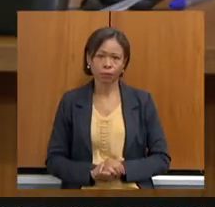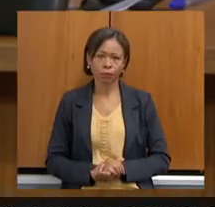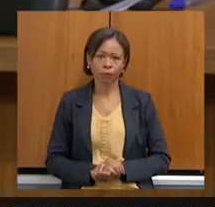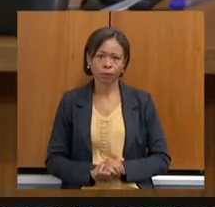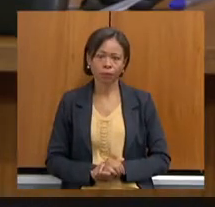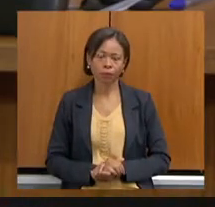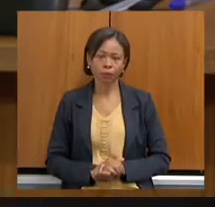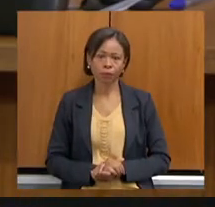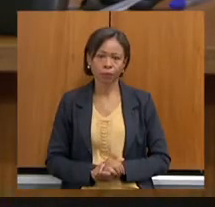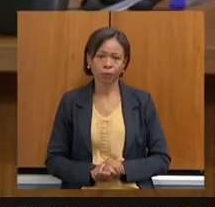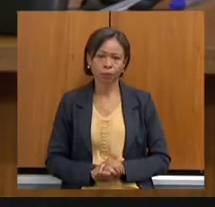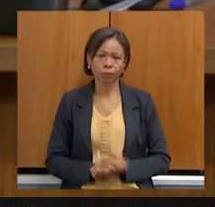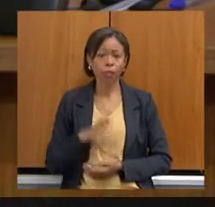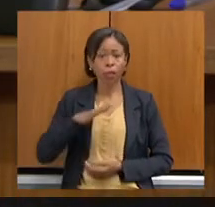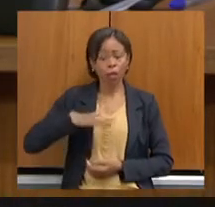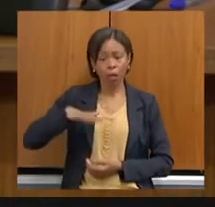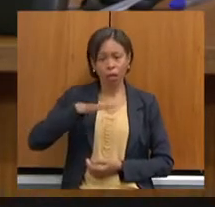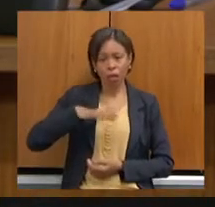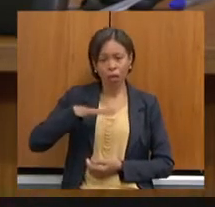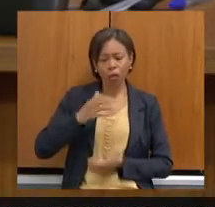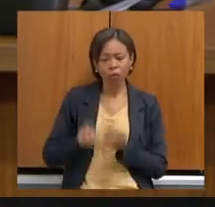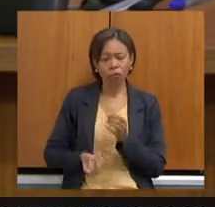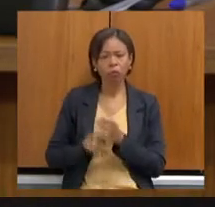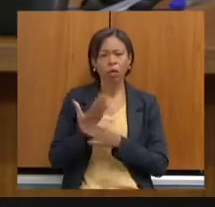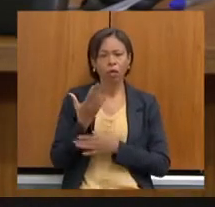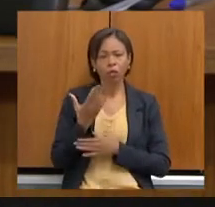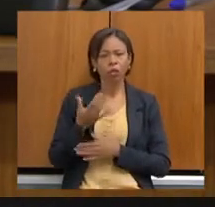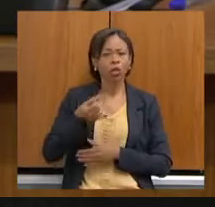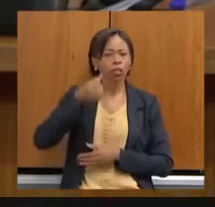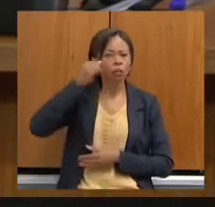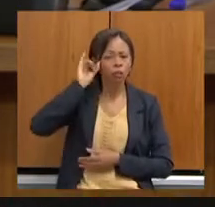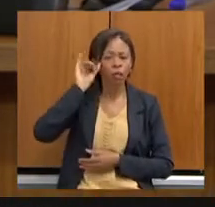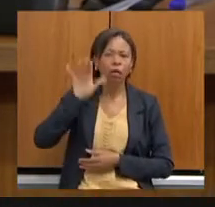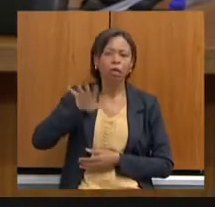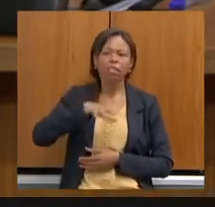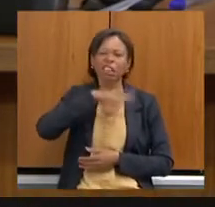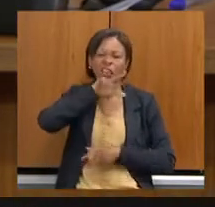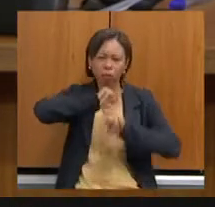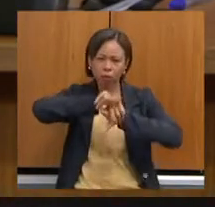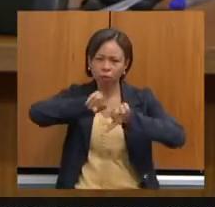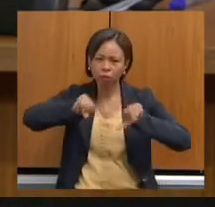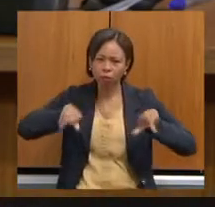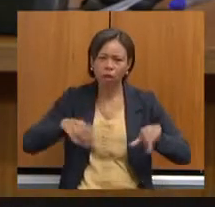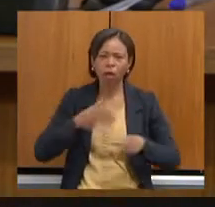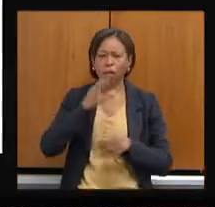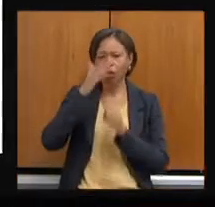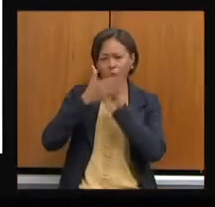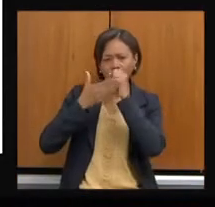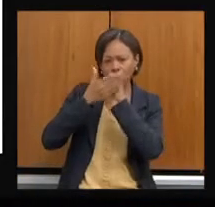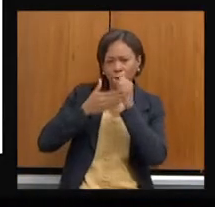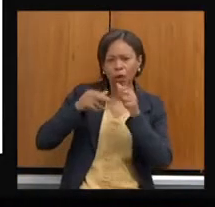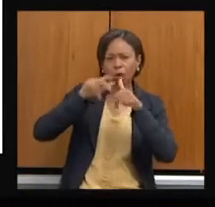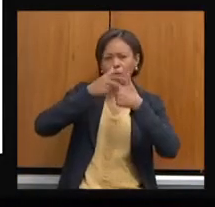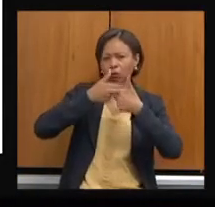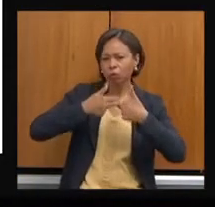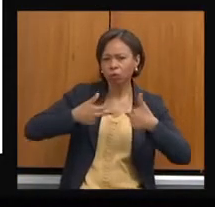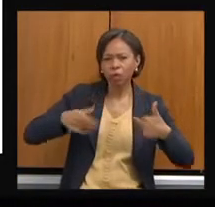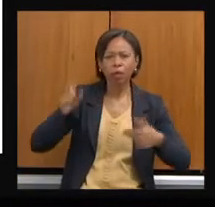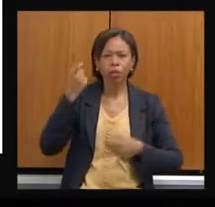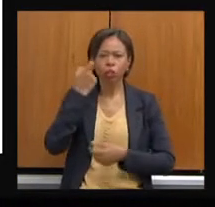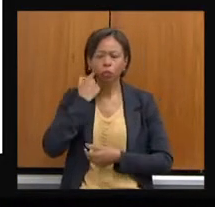também na área de criações apicultura suinocultura Avicultura piscicultura é uma